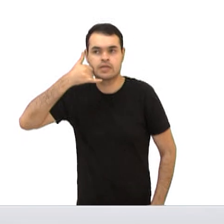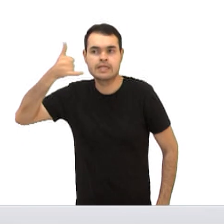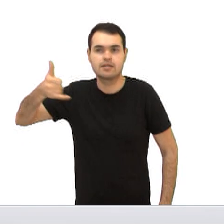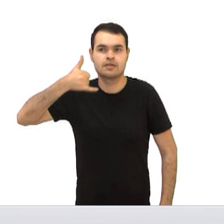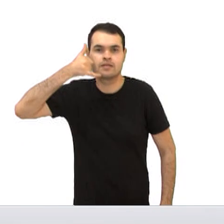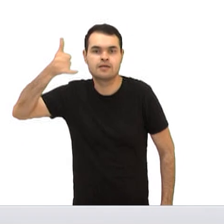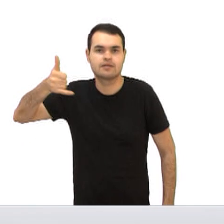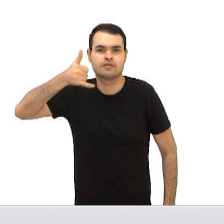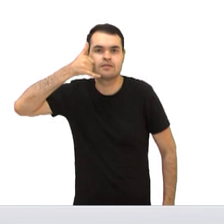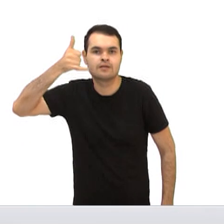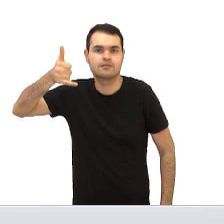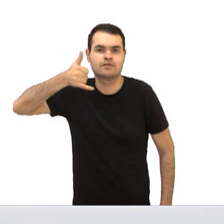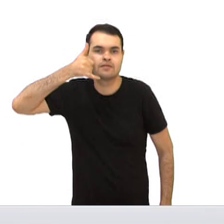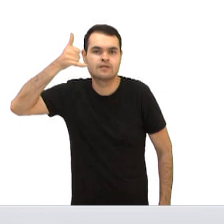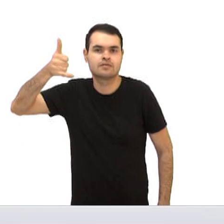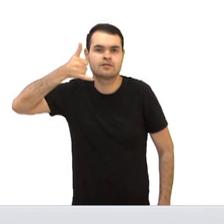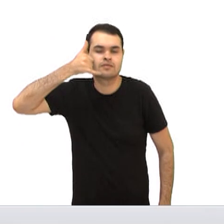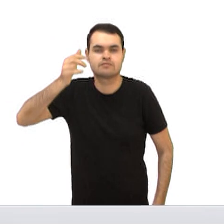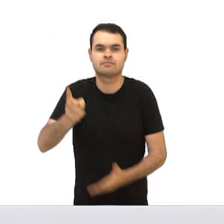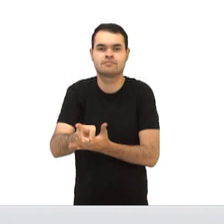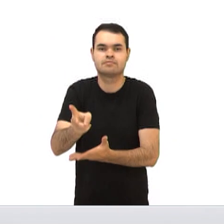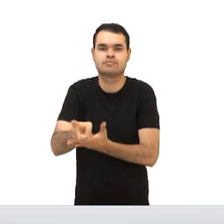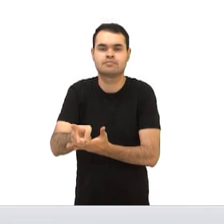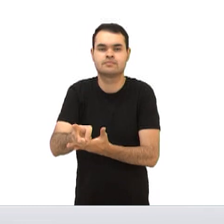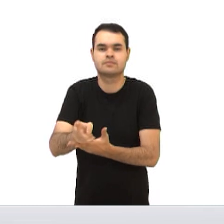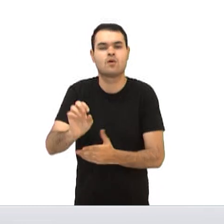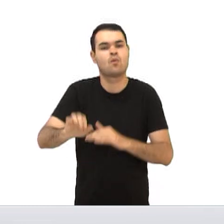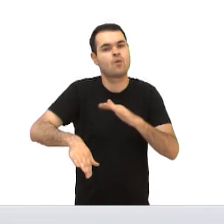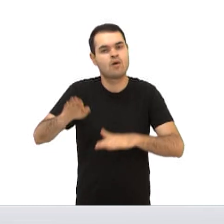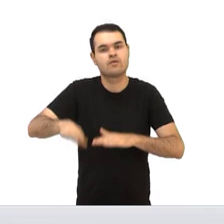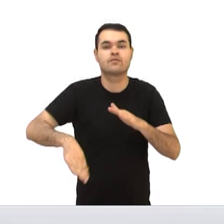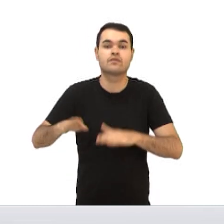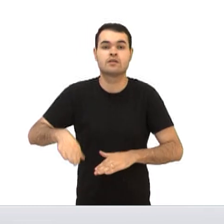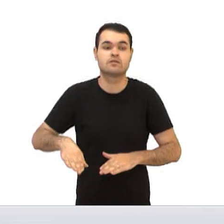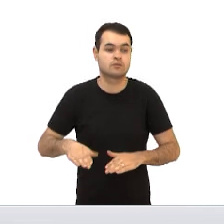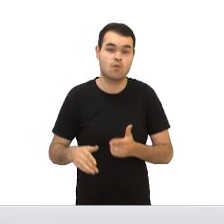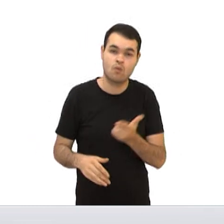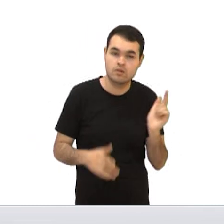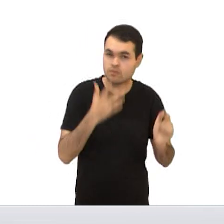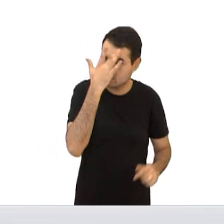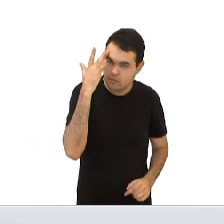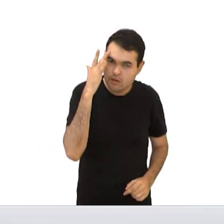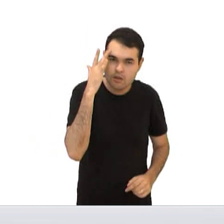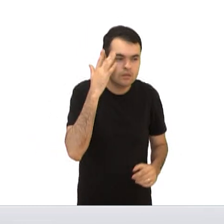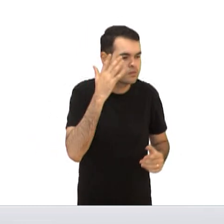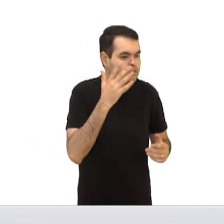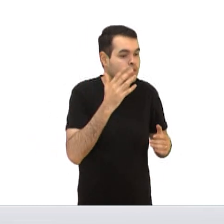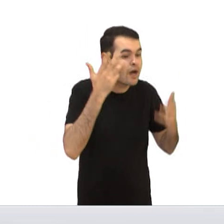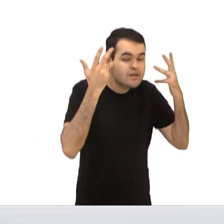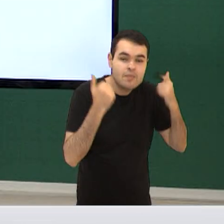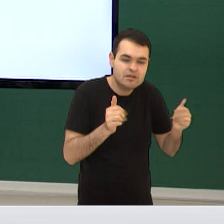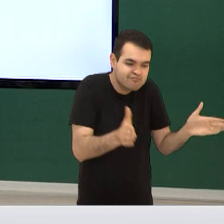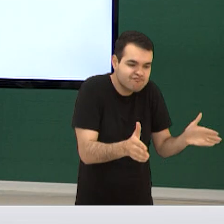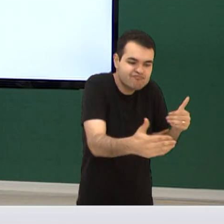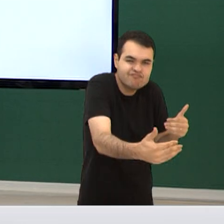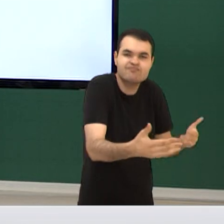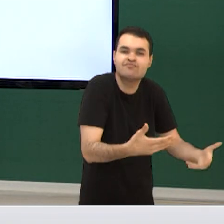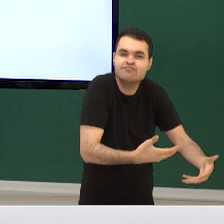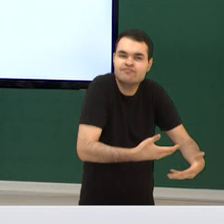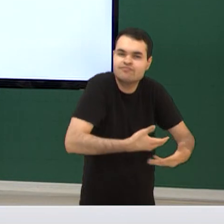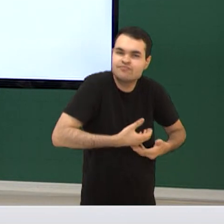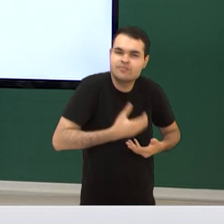Caio Maximino de Oliveira, psicólogo e professor da Universidade Federal do Sul e Sudeste do Pará, a